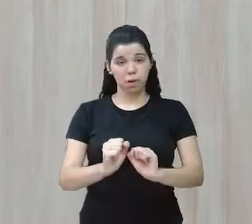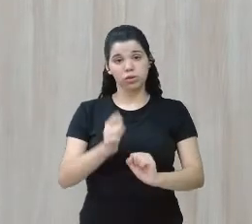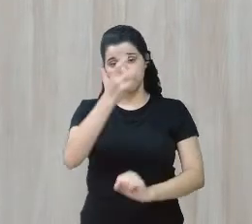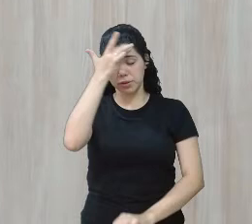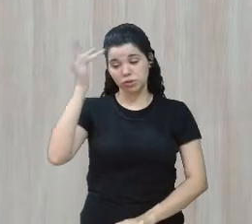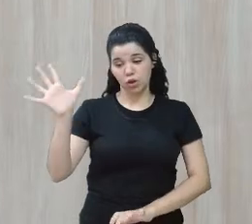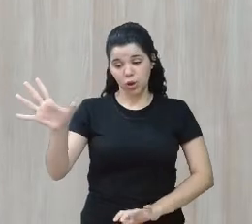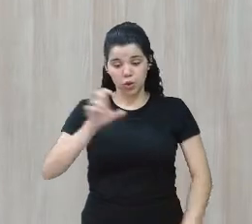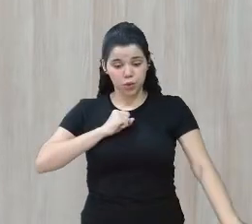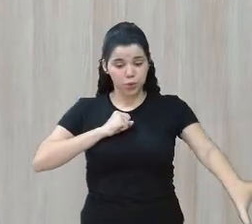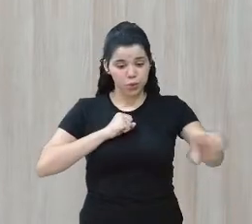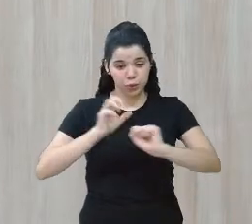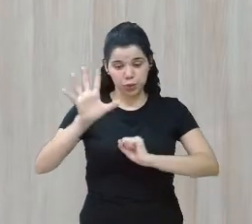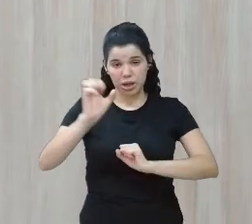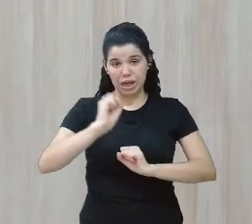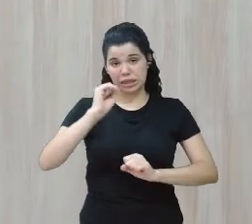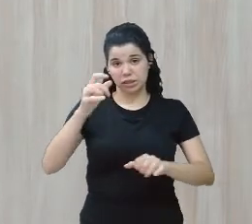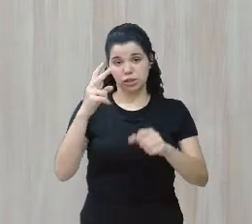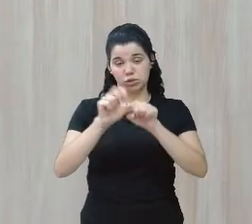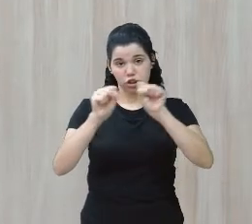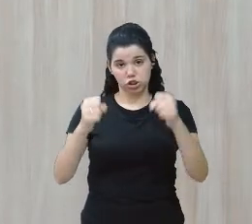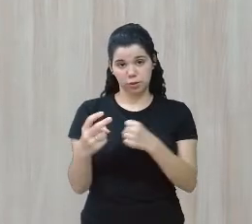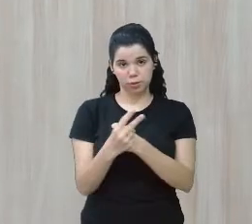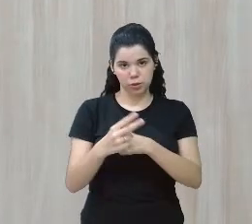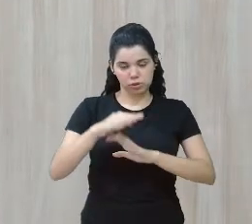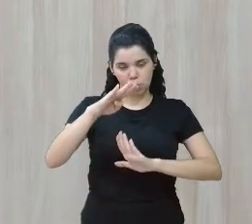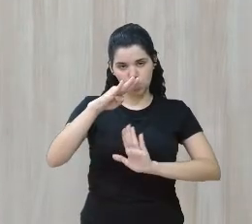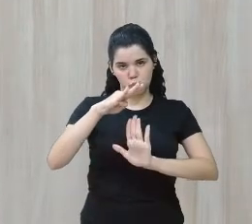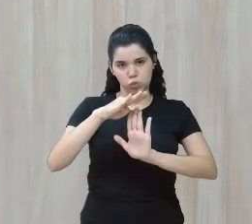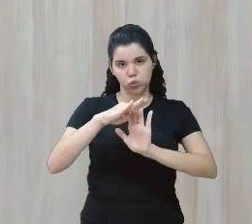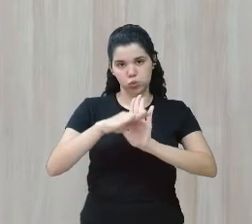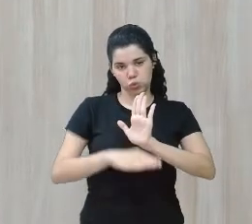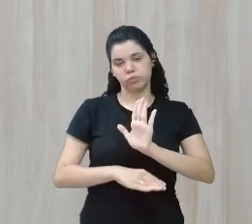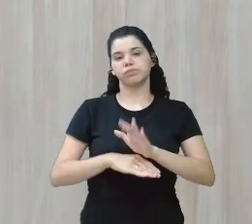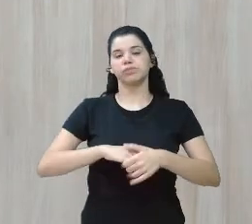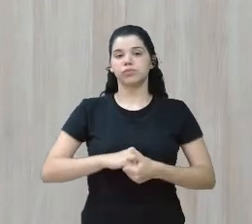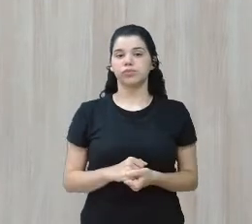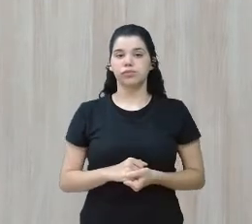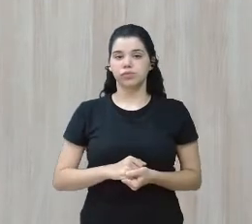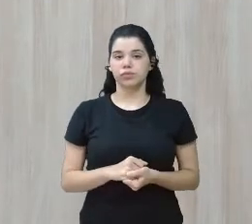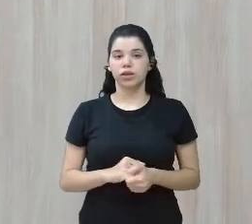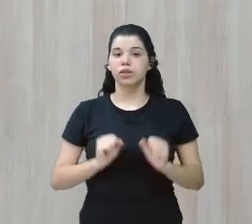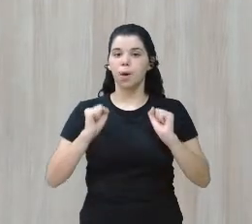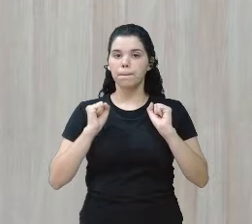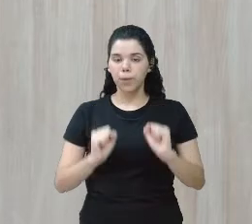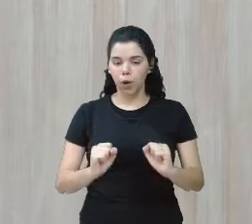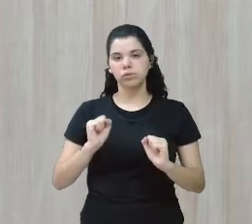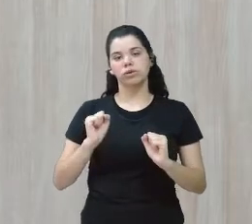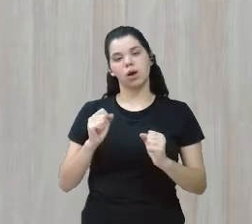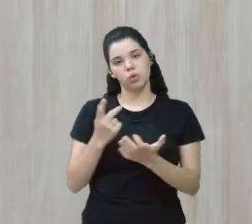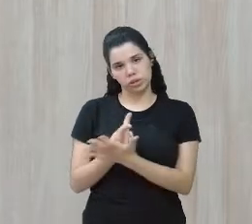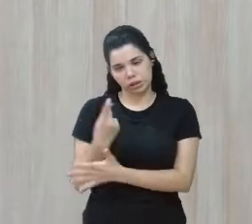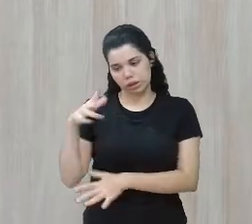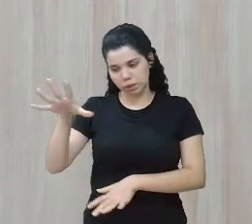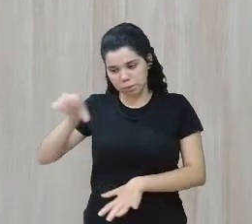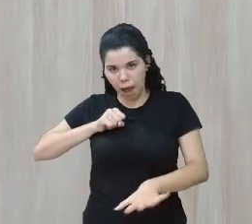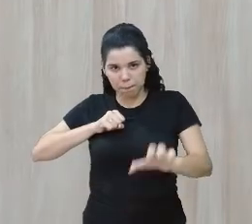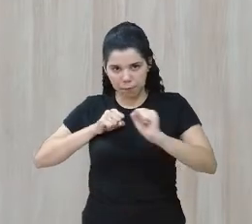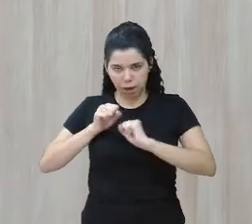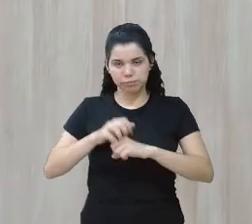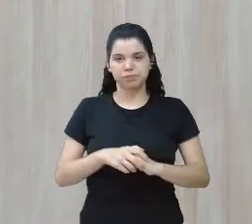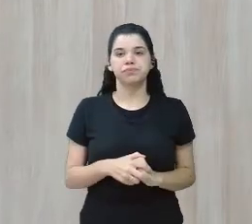aparecem também quando a imunidade está baixa, então você fica predisposto a outras doenças. E aqui